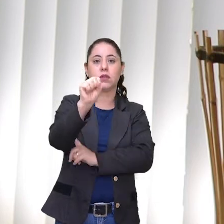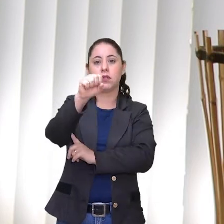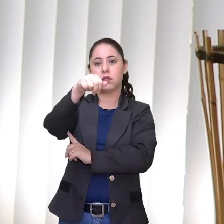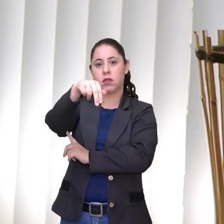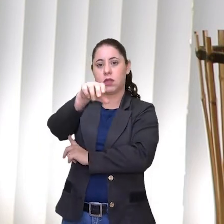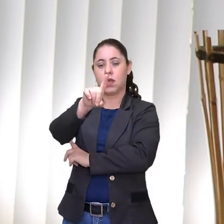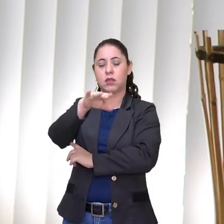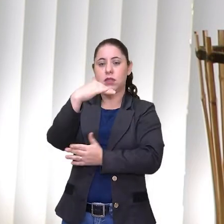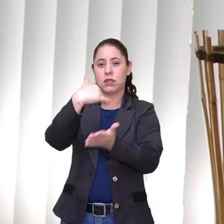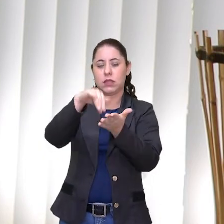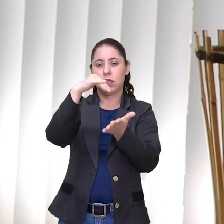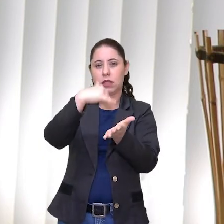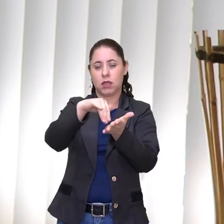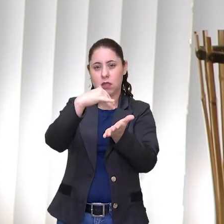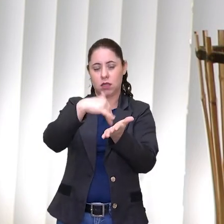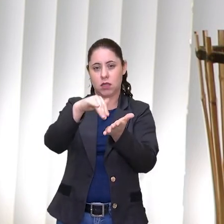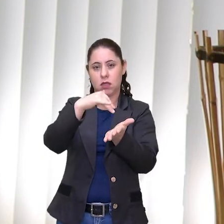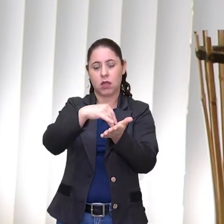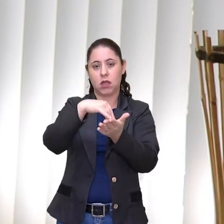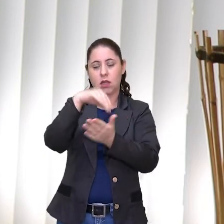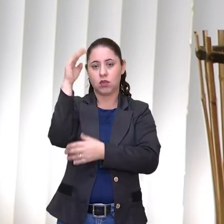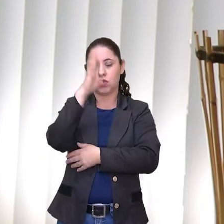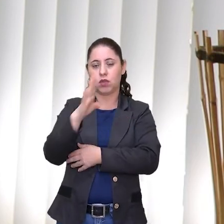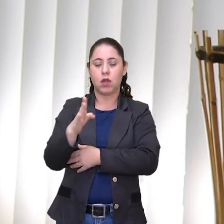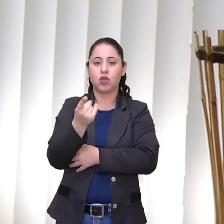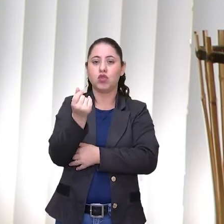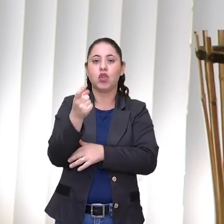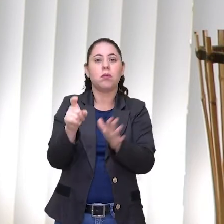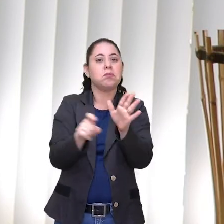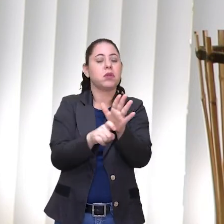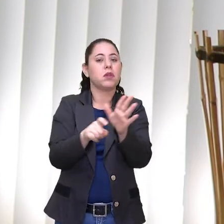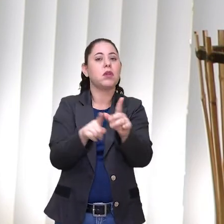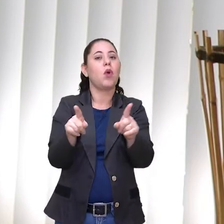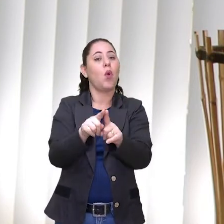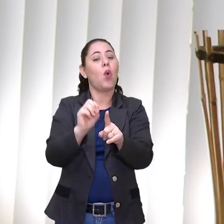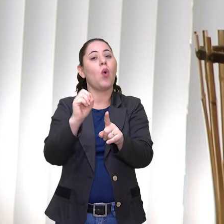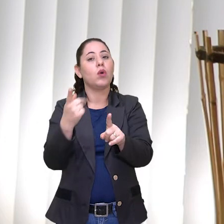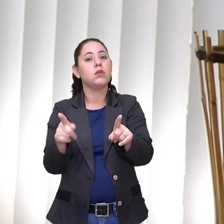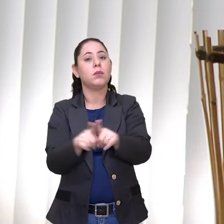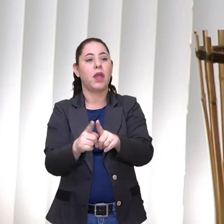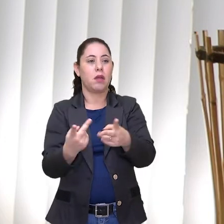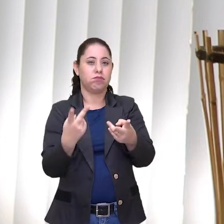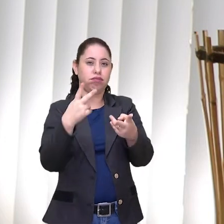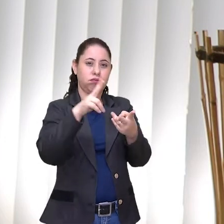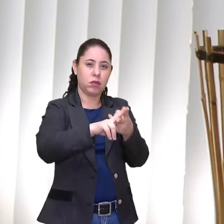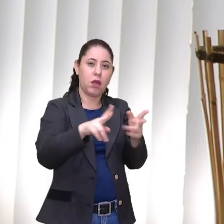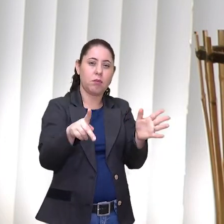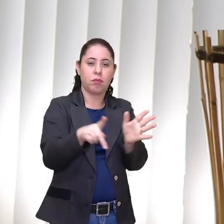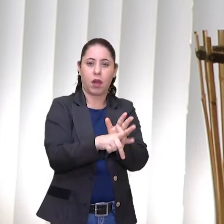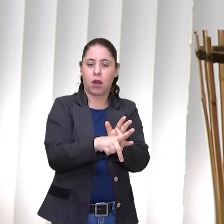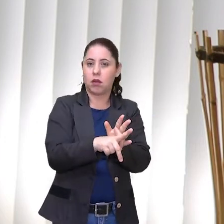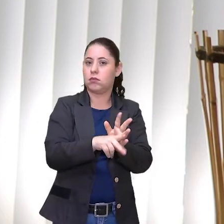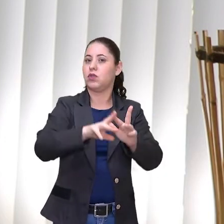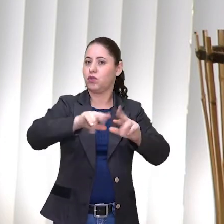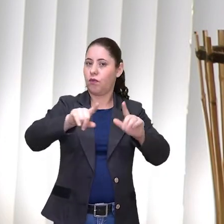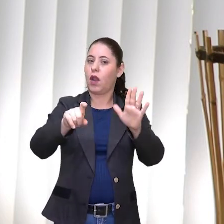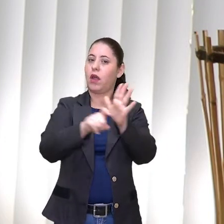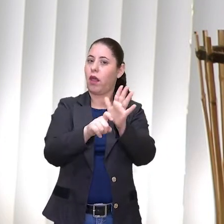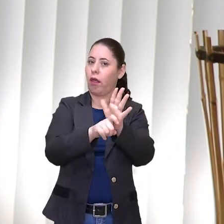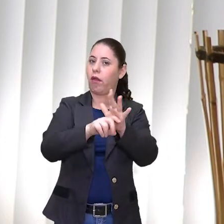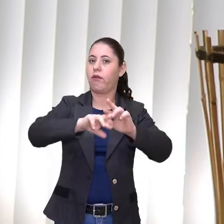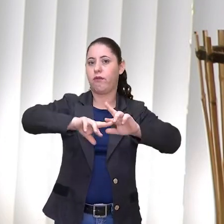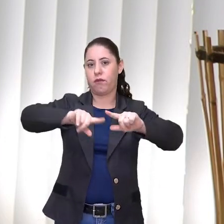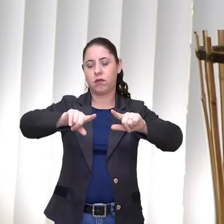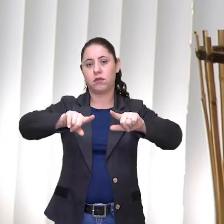do SENAD, né, com a Secretaria Nacional de Assuntos sobre Drogas, ou ao FUNPEN, que é o Fundo Nacional Penitenciário, para os crimes que não estão relacionados